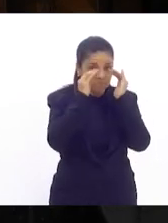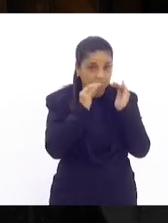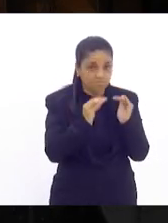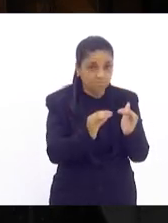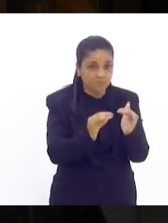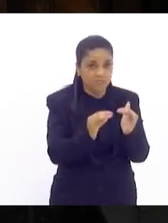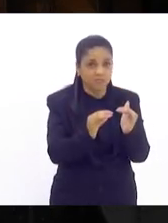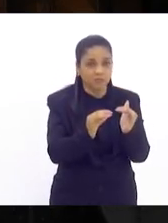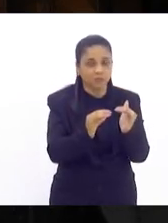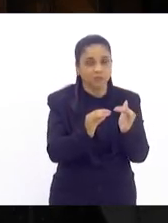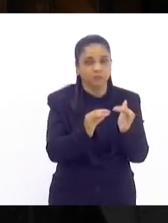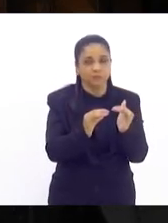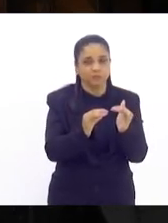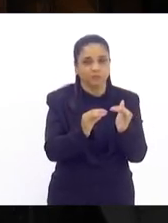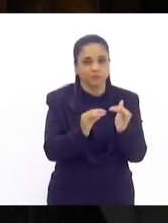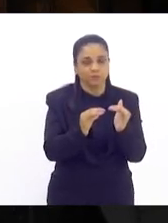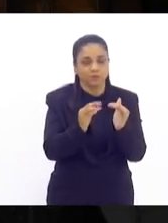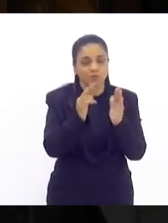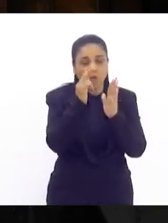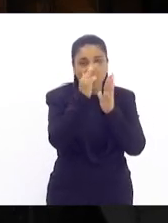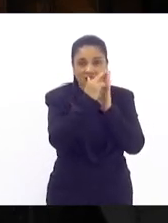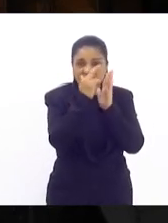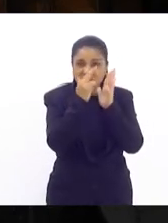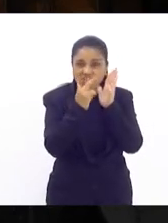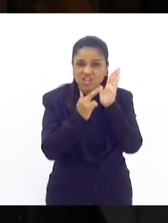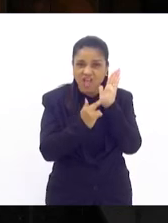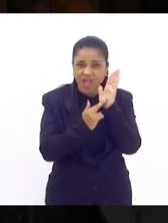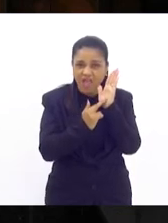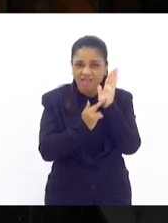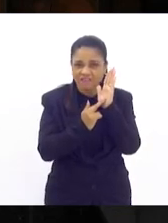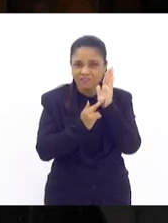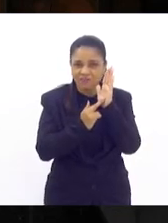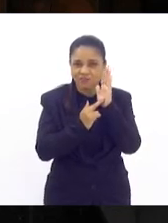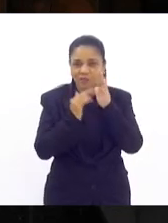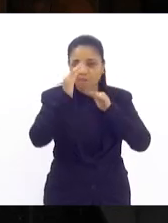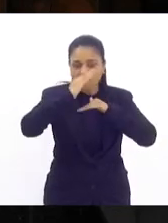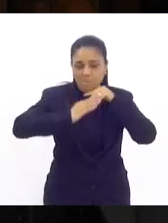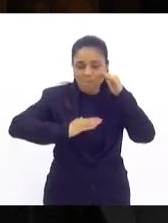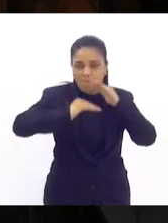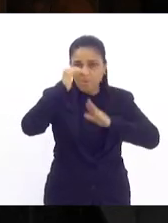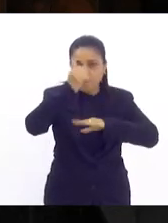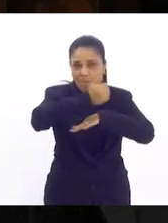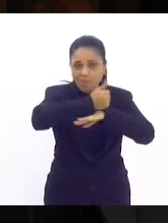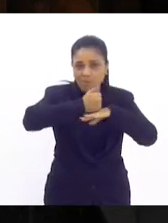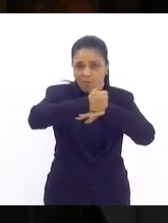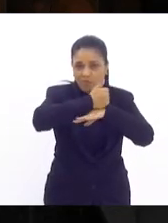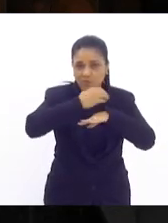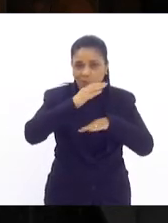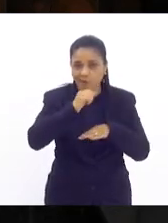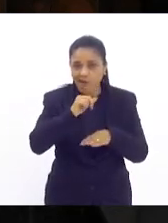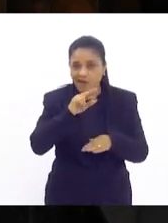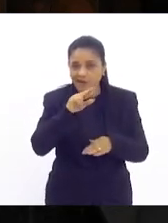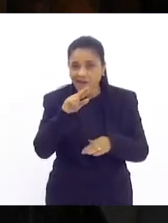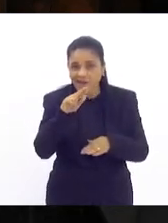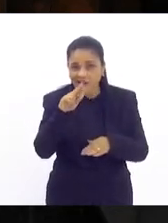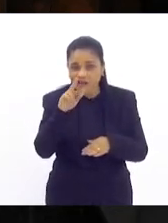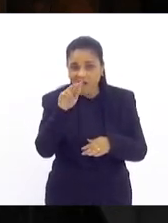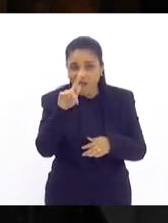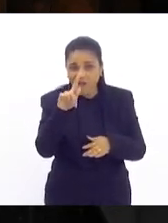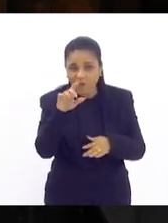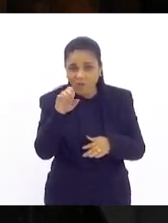a liturgia do cargo e o desrespeito presidencial a liturgia do